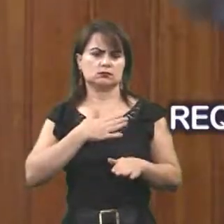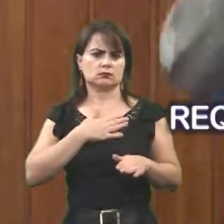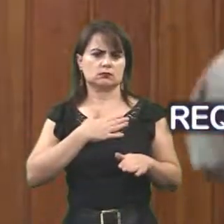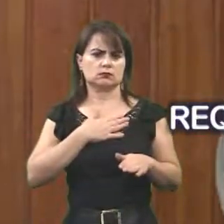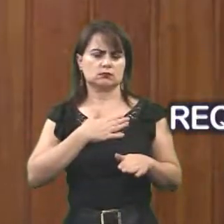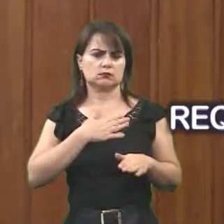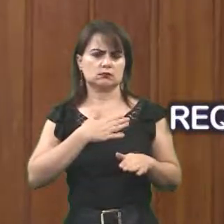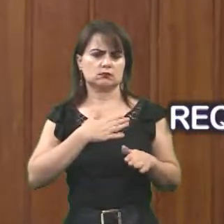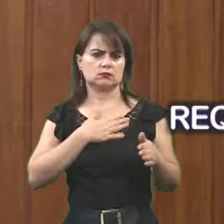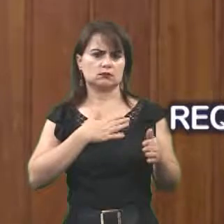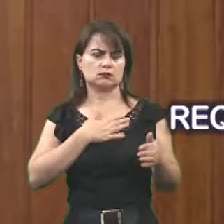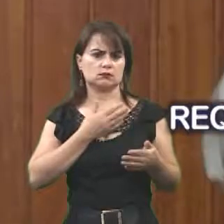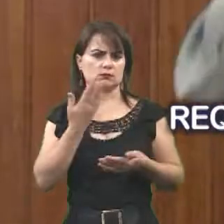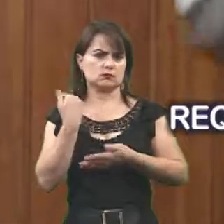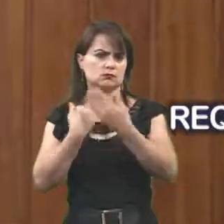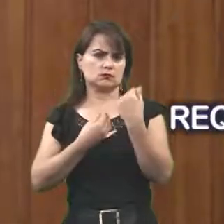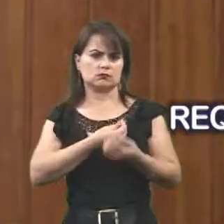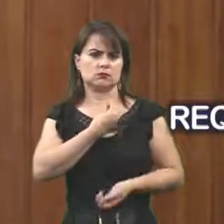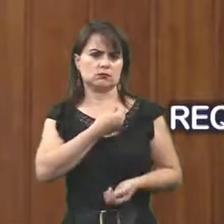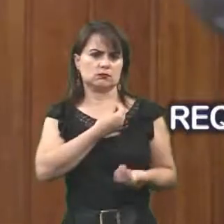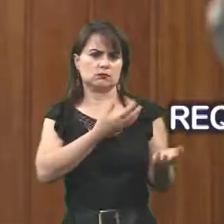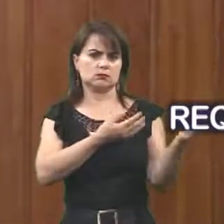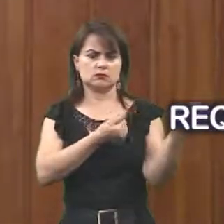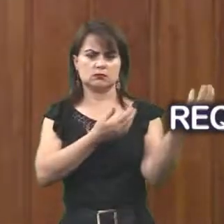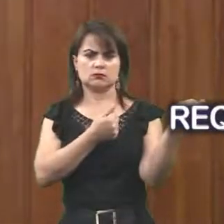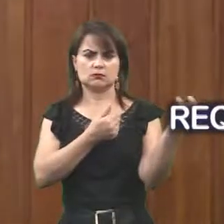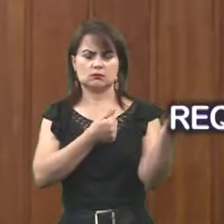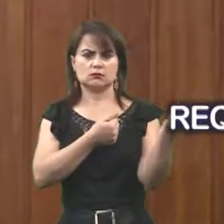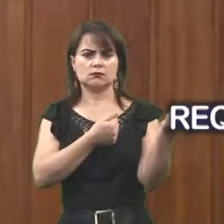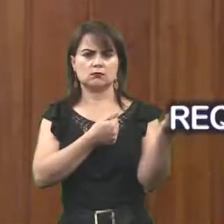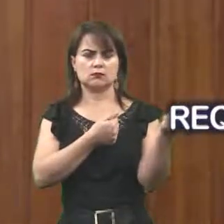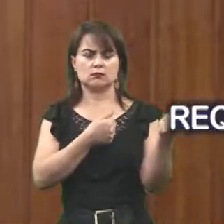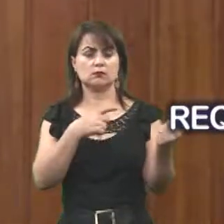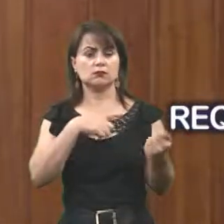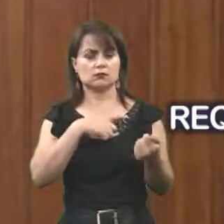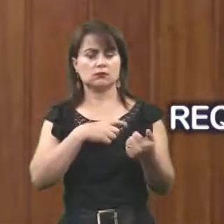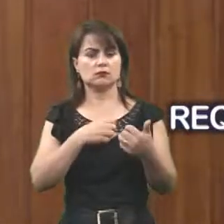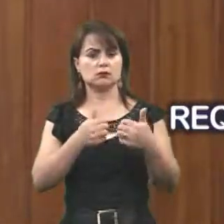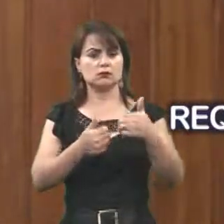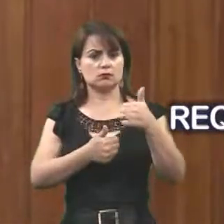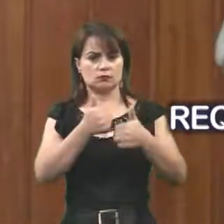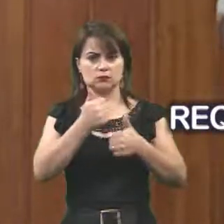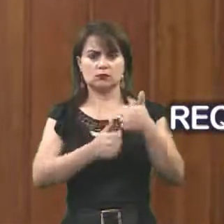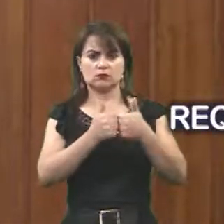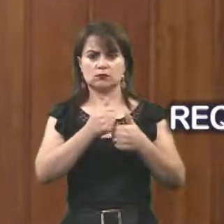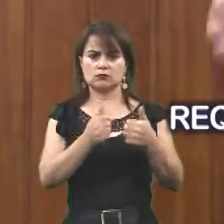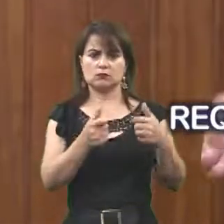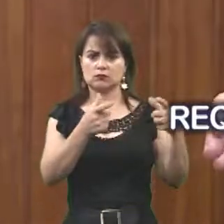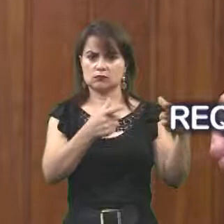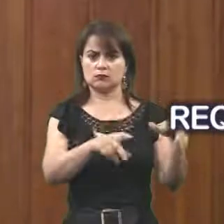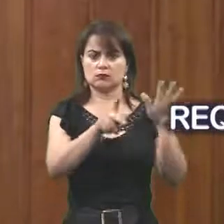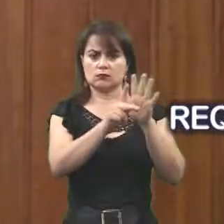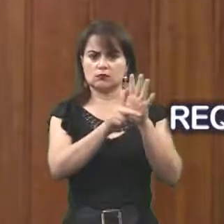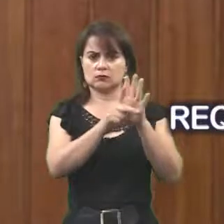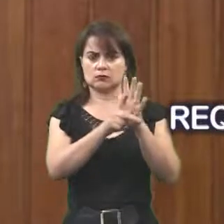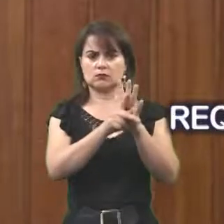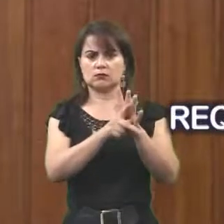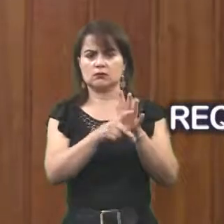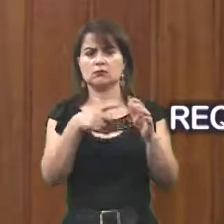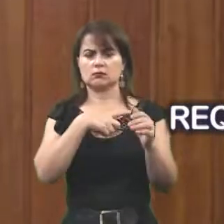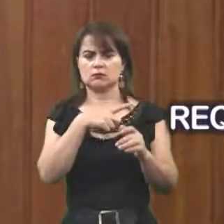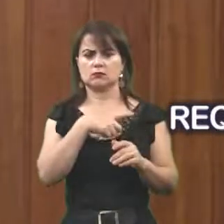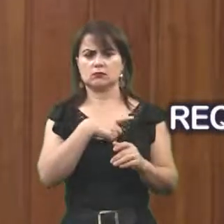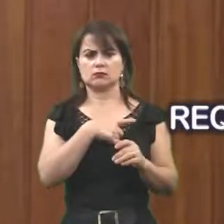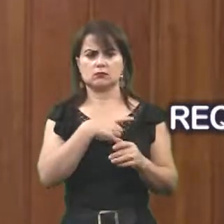na minha juventude, na minha coisa. Tínhamos campo de futebol. Antigamente se tinha muito mais condição de praticar